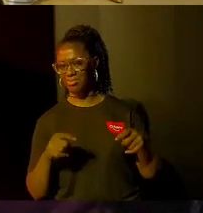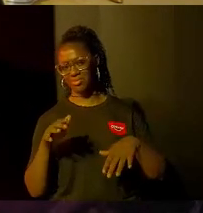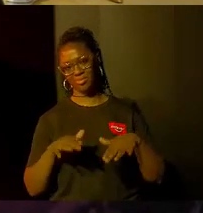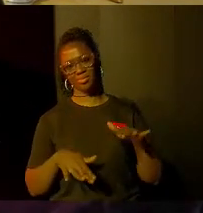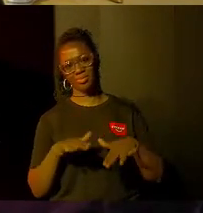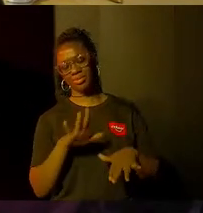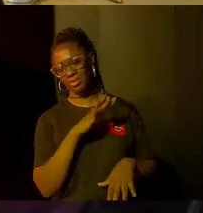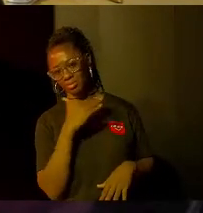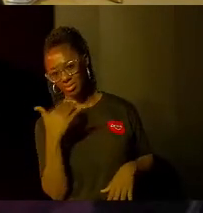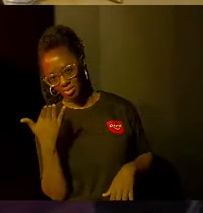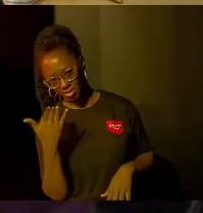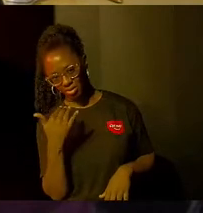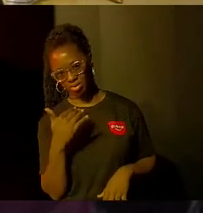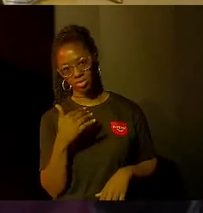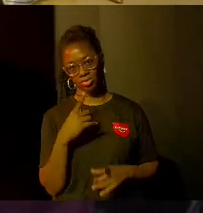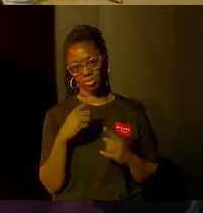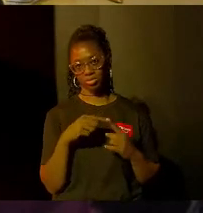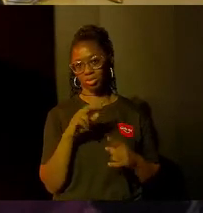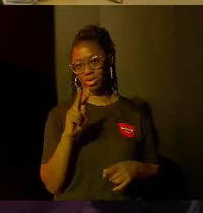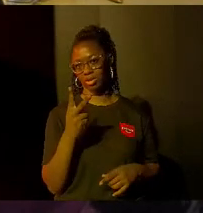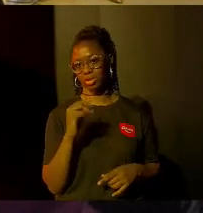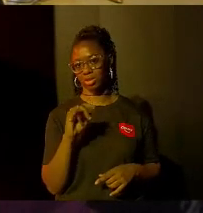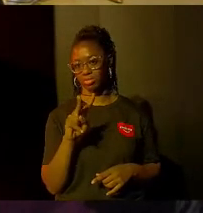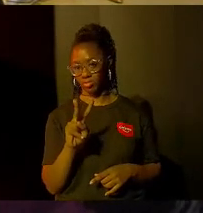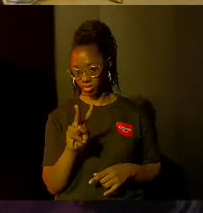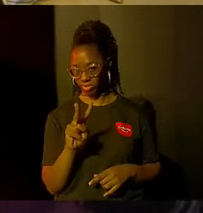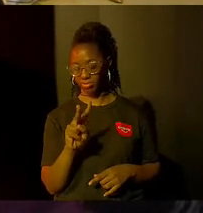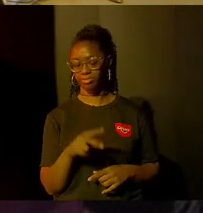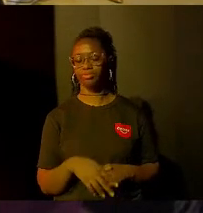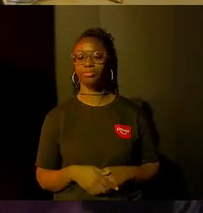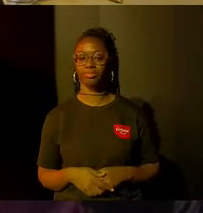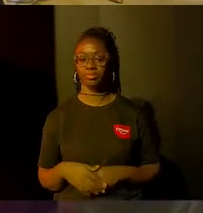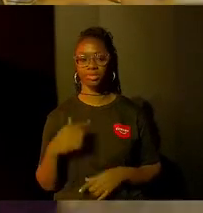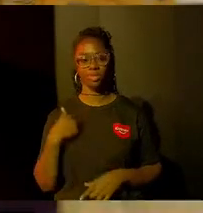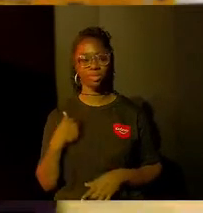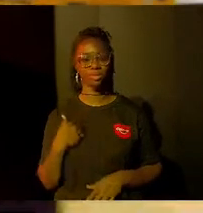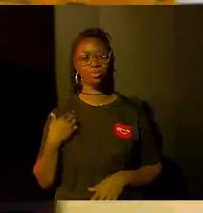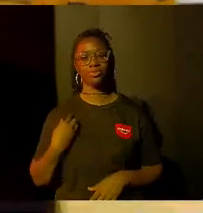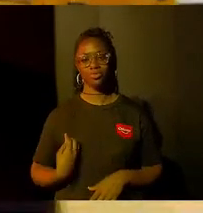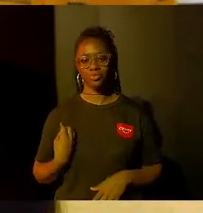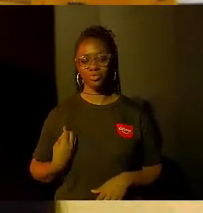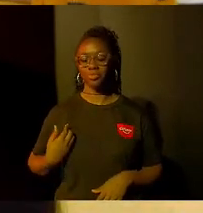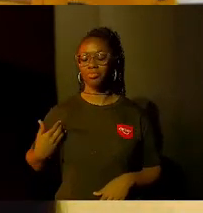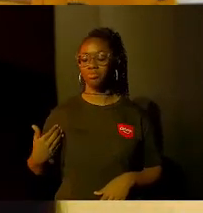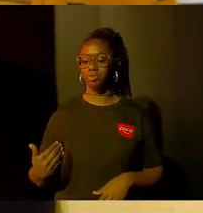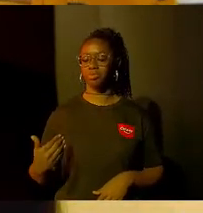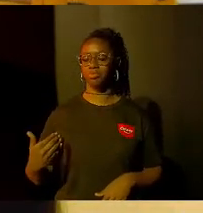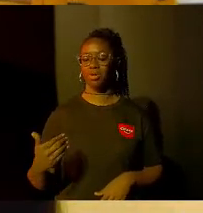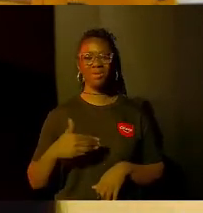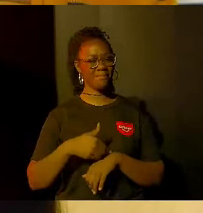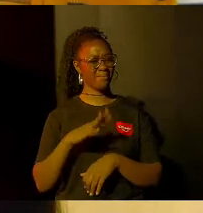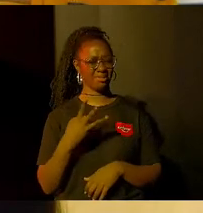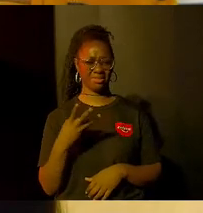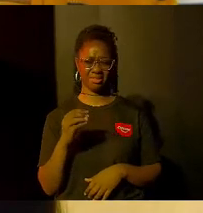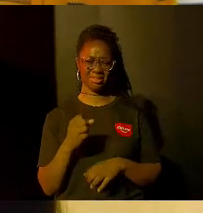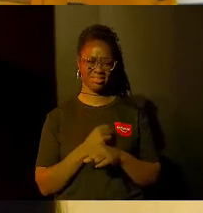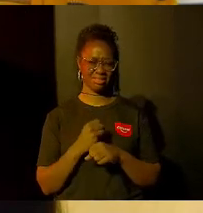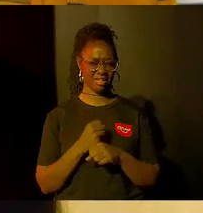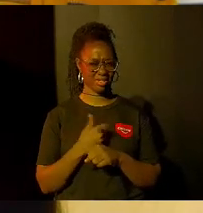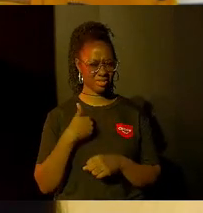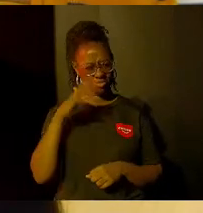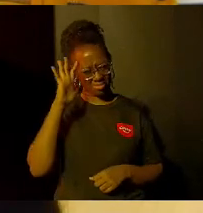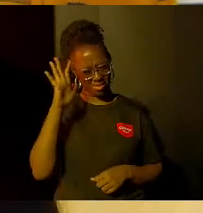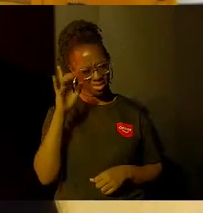através do meu HIV eu estou sobrevivendo há mais de 30 anos coisas que eu jamais imaginava